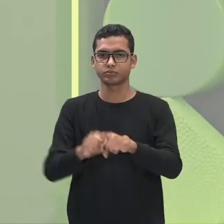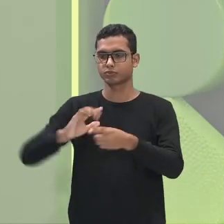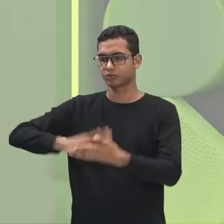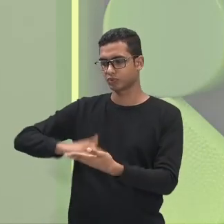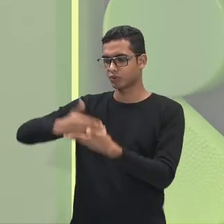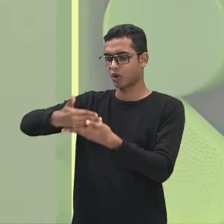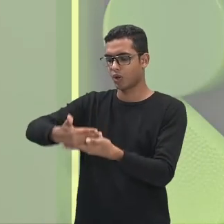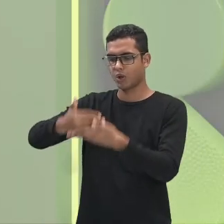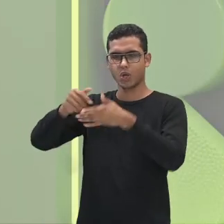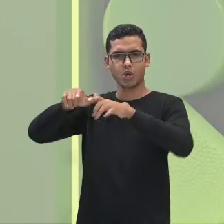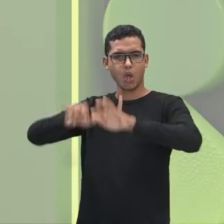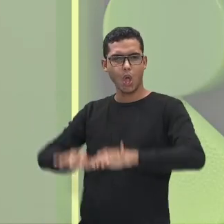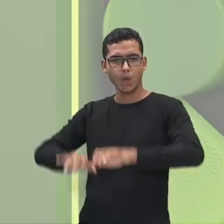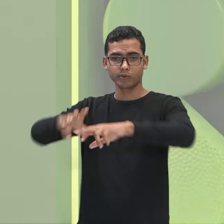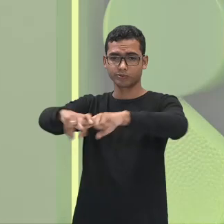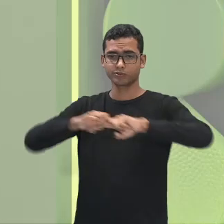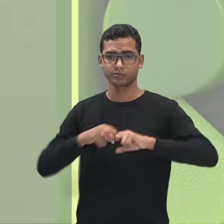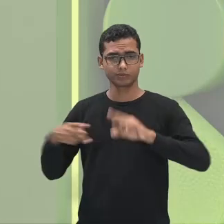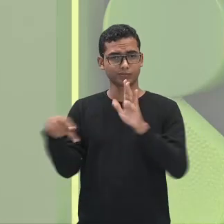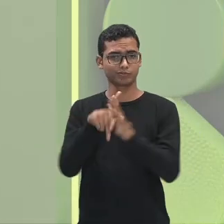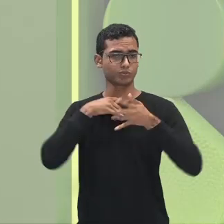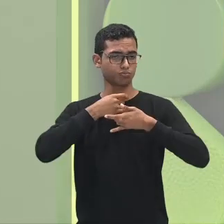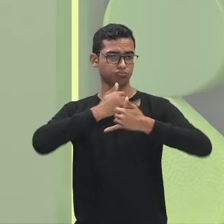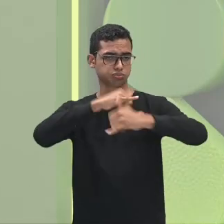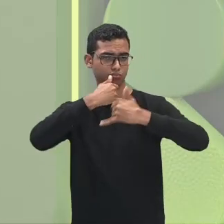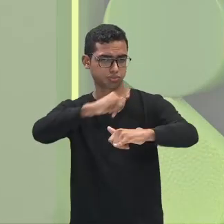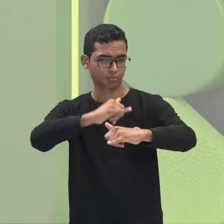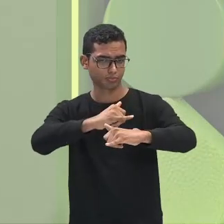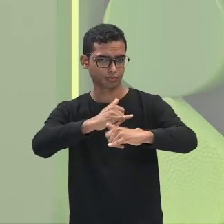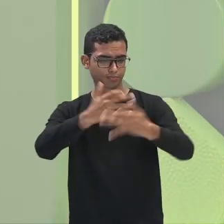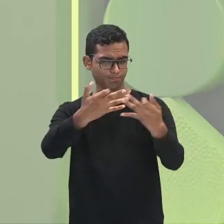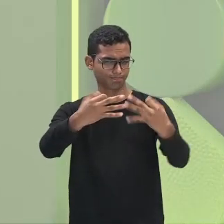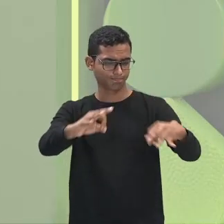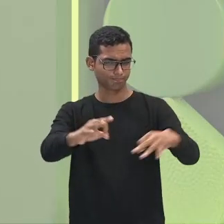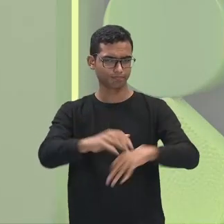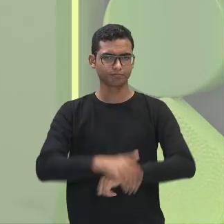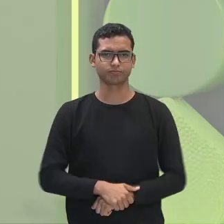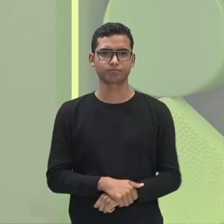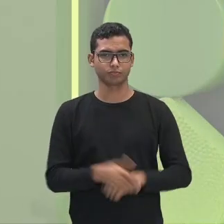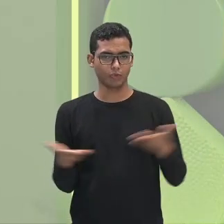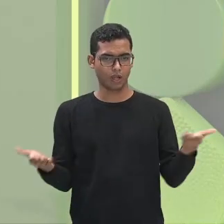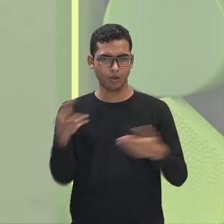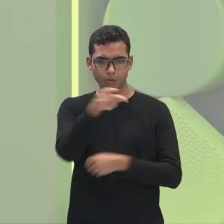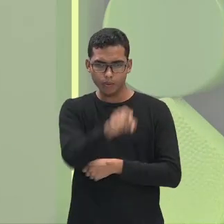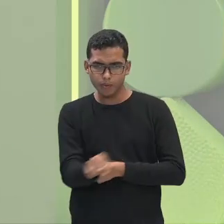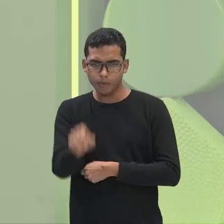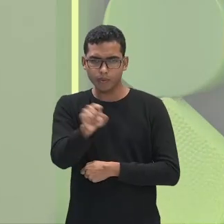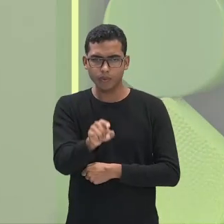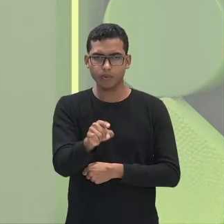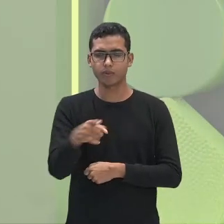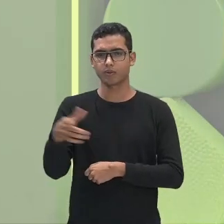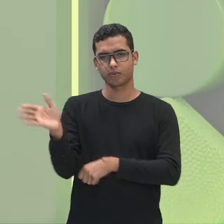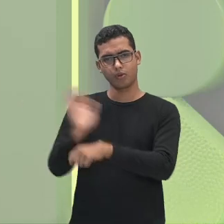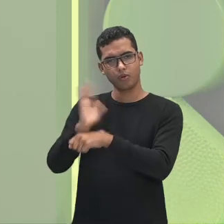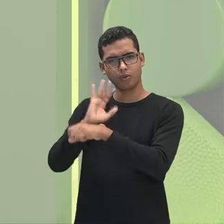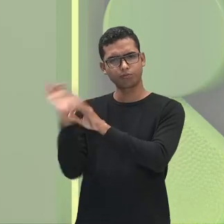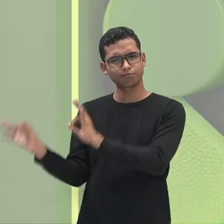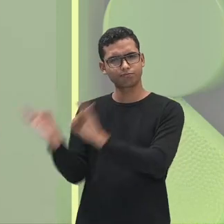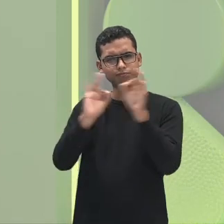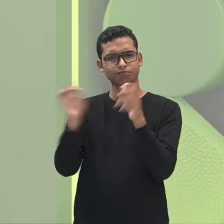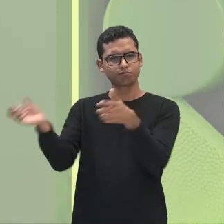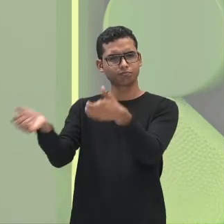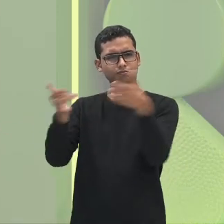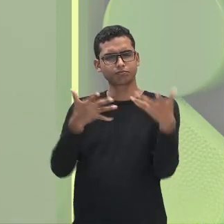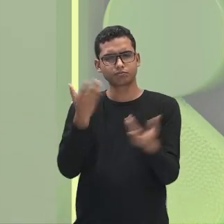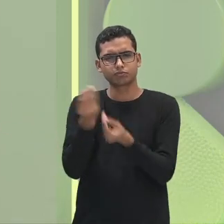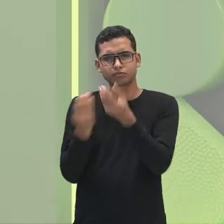notebook, graças à eletricidade. Mas agora eu vou deixar para vocês aqui um vídeo com a